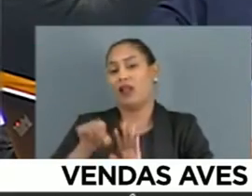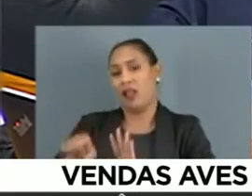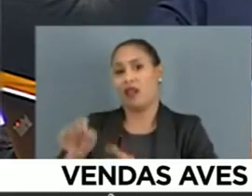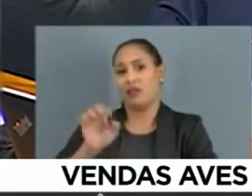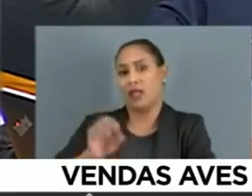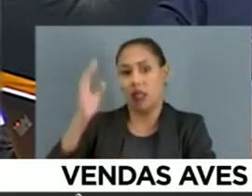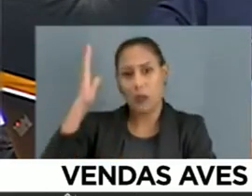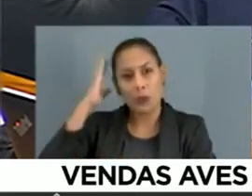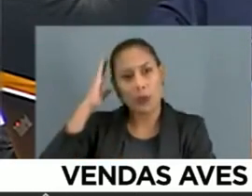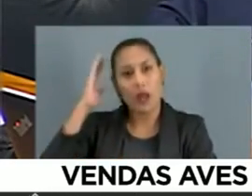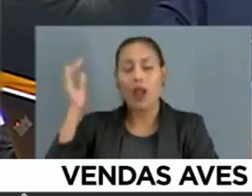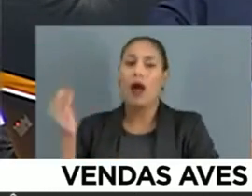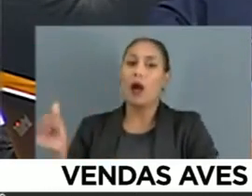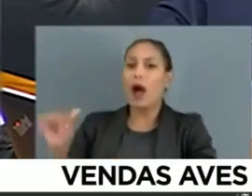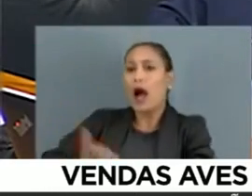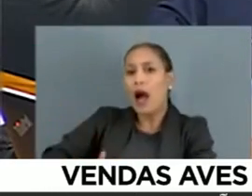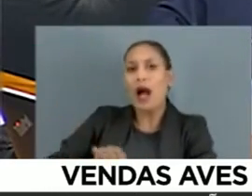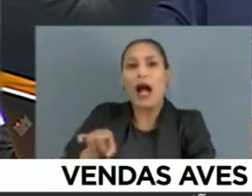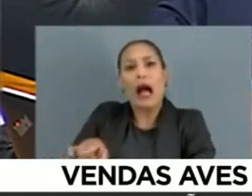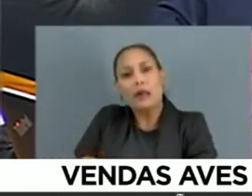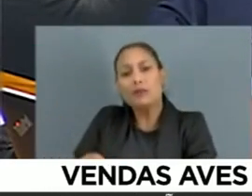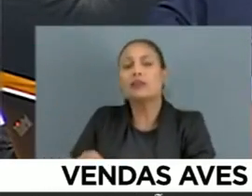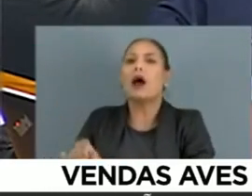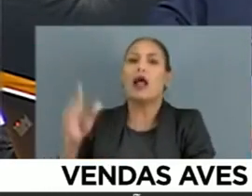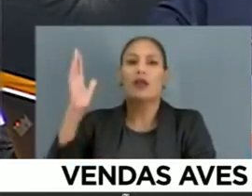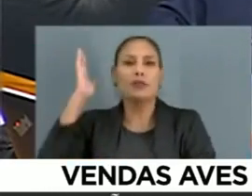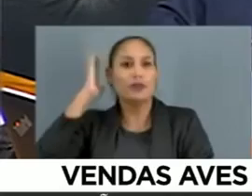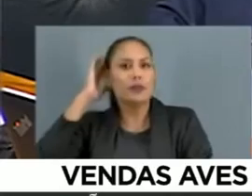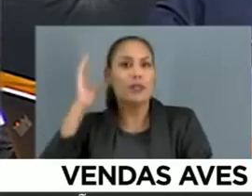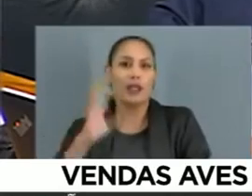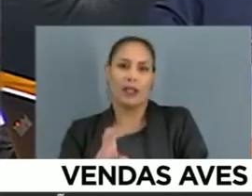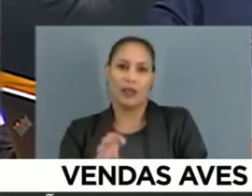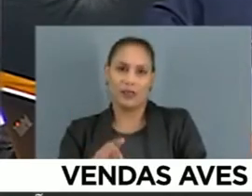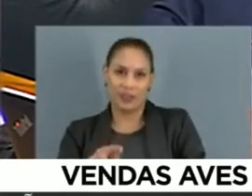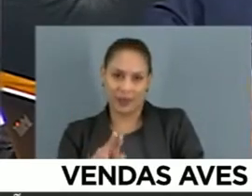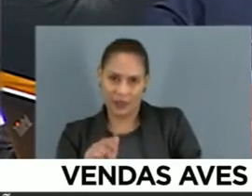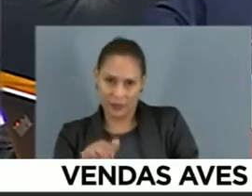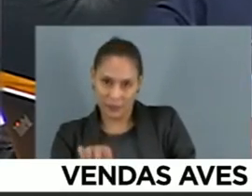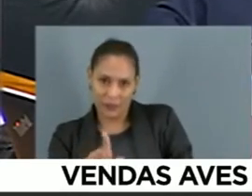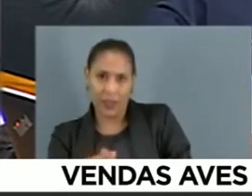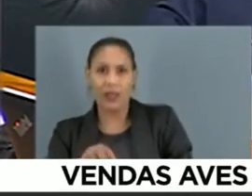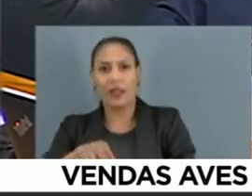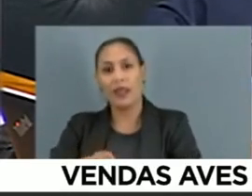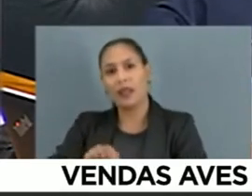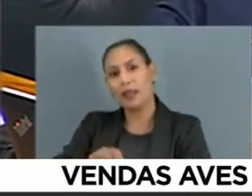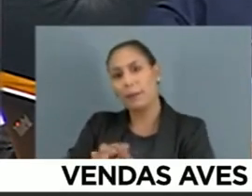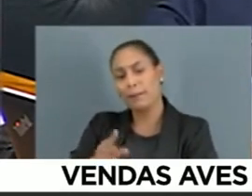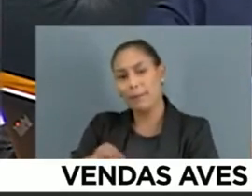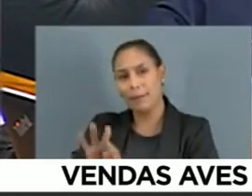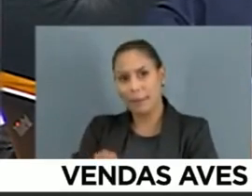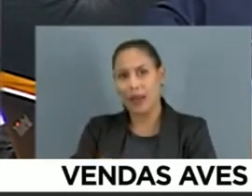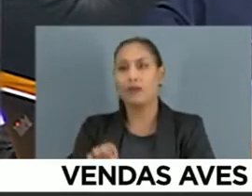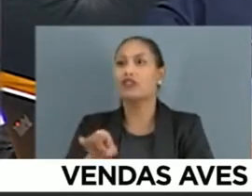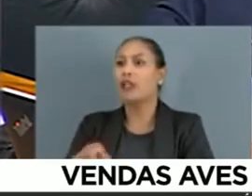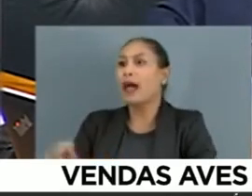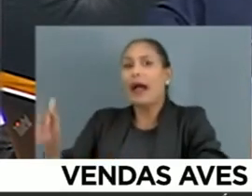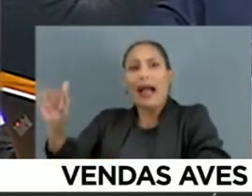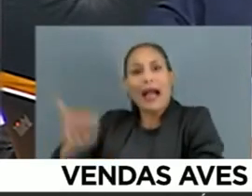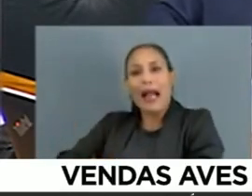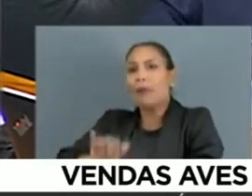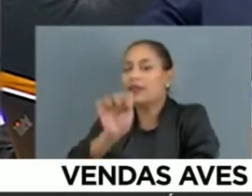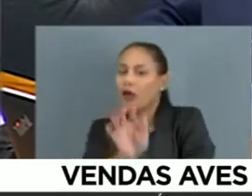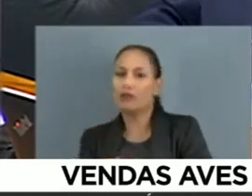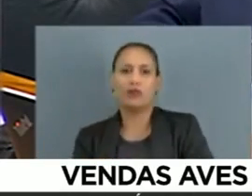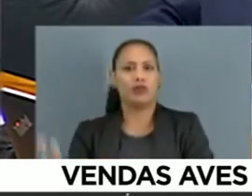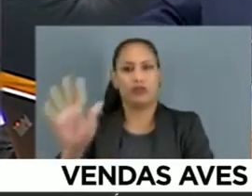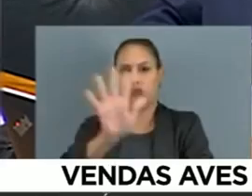como capital paranaense de cevada de malte, que hoje nós fazemos uma elevação maior para reconhecer como capital nacional